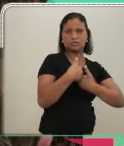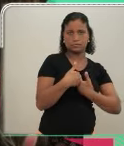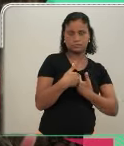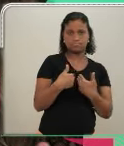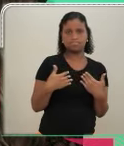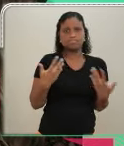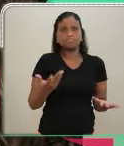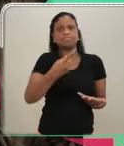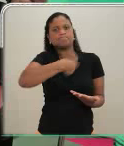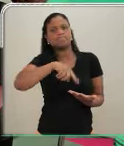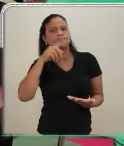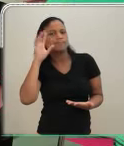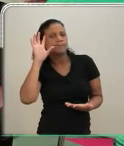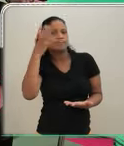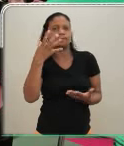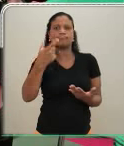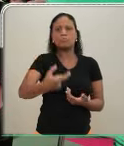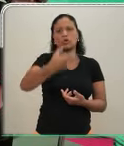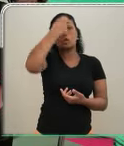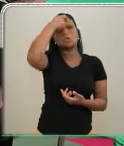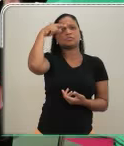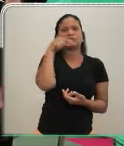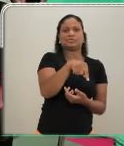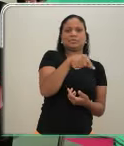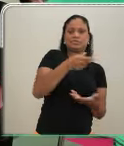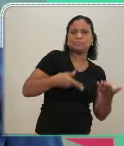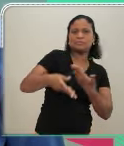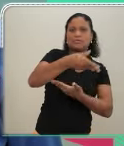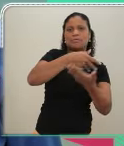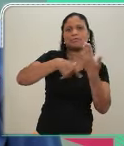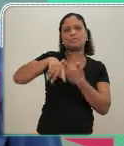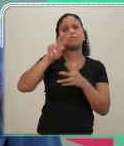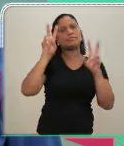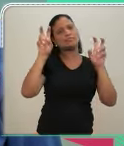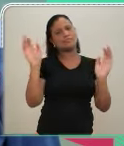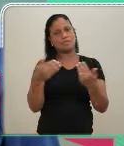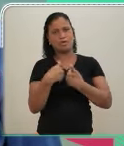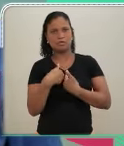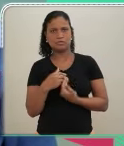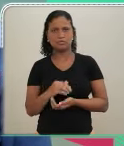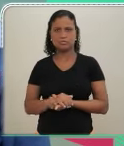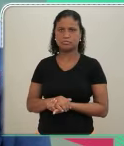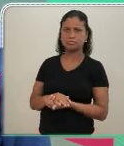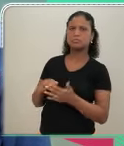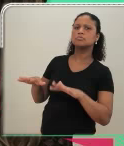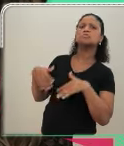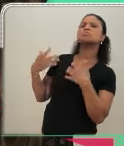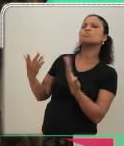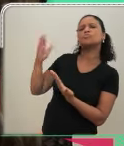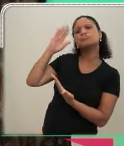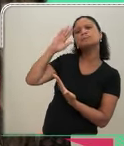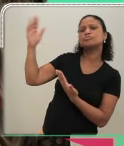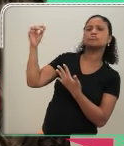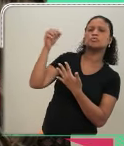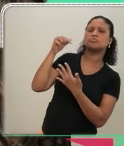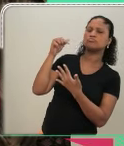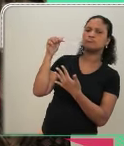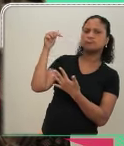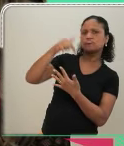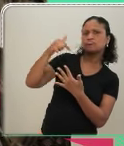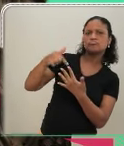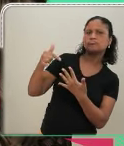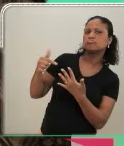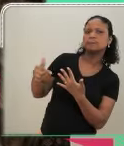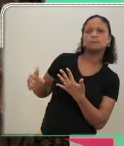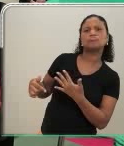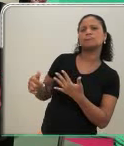na conscientização, informando realmente o que seria o autismo. Quais são as principais ações do Grupo Mundo Azul? Nós investimos em políticas